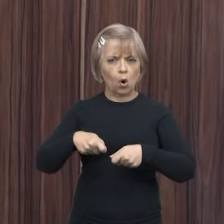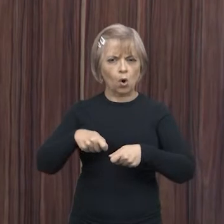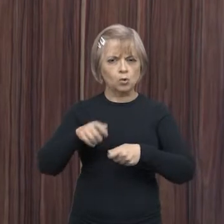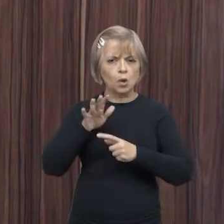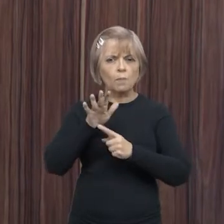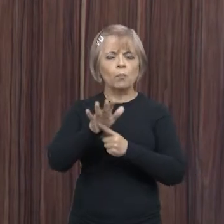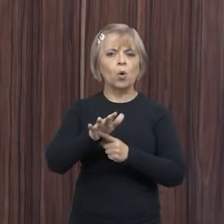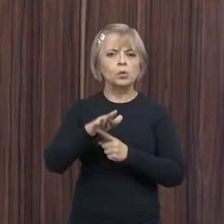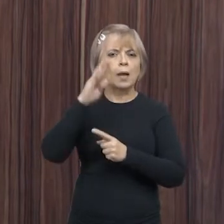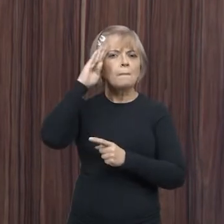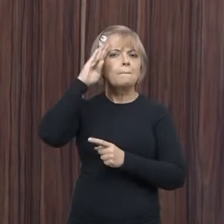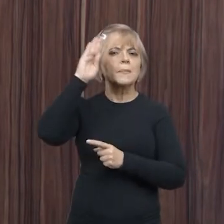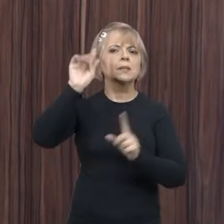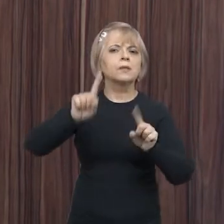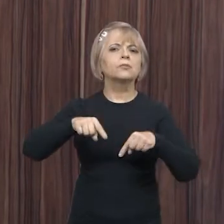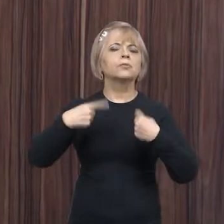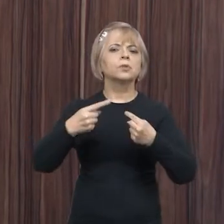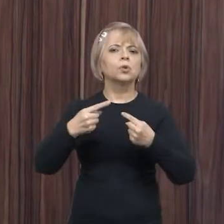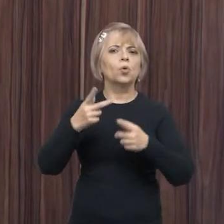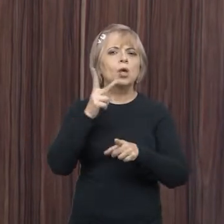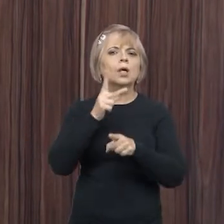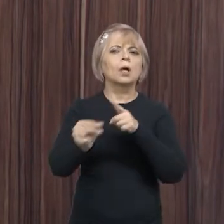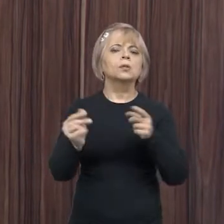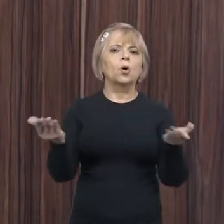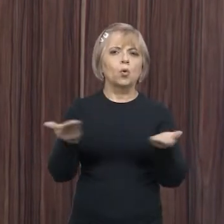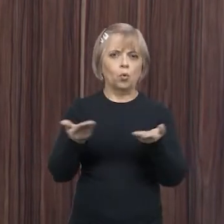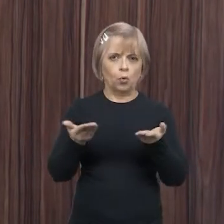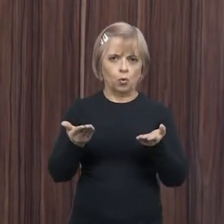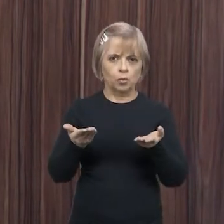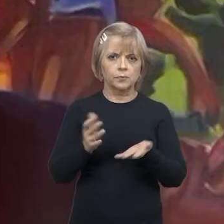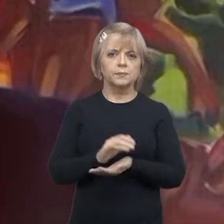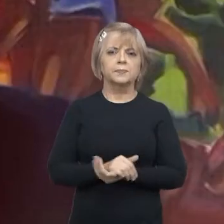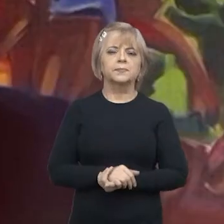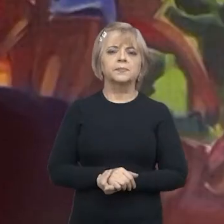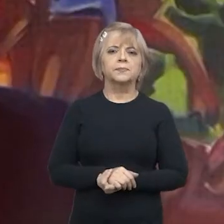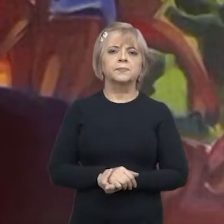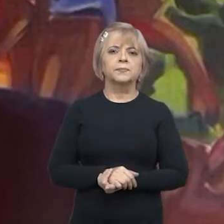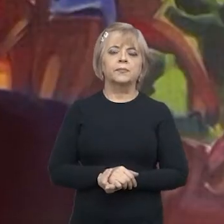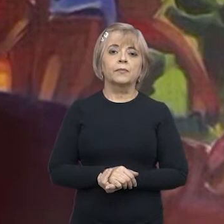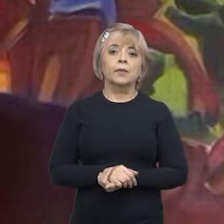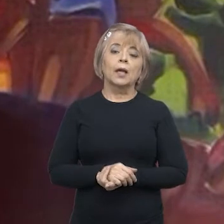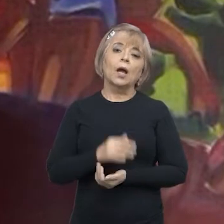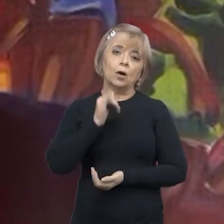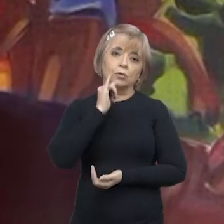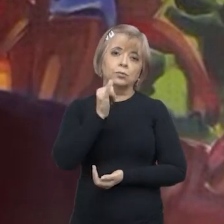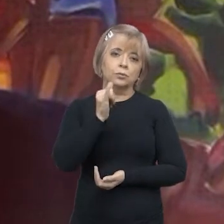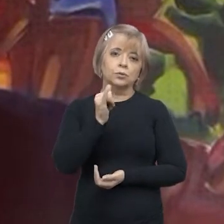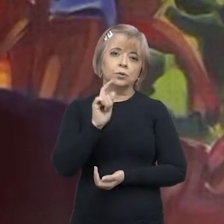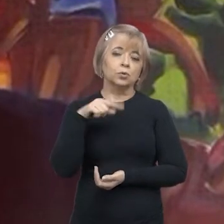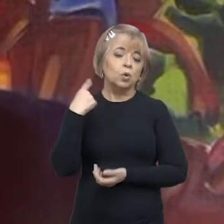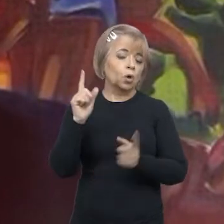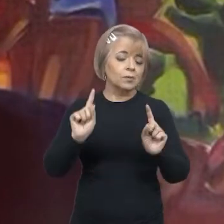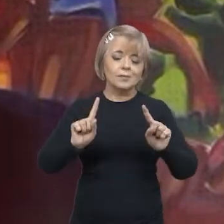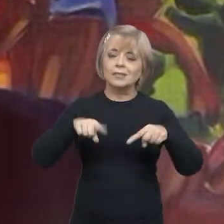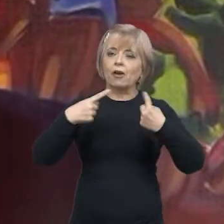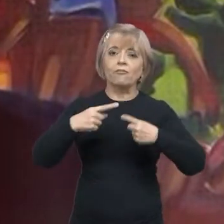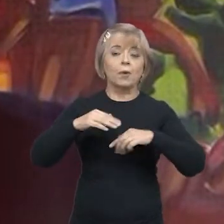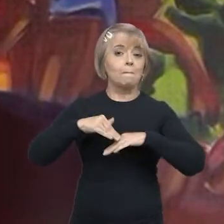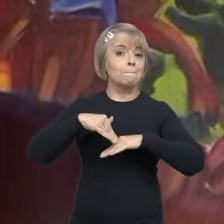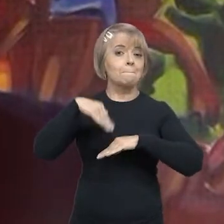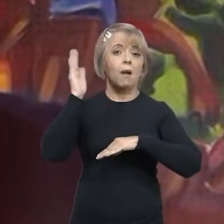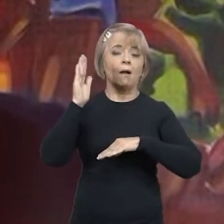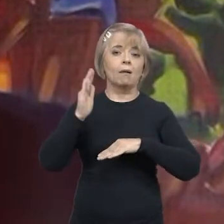as maiores conquistas do CAU Meio Ambiente durante essa atual gestão? Bom, como eu disse, os maiores